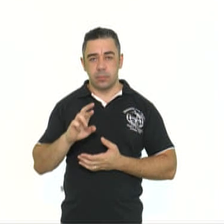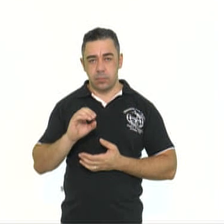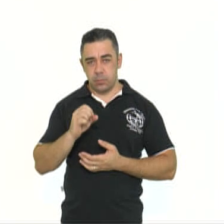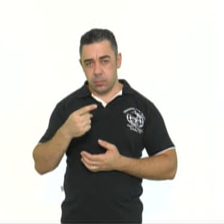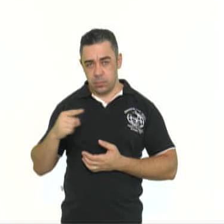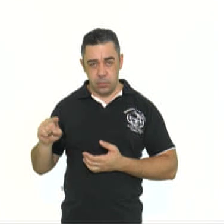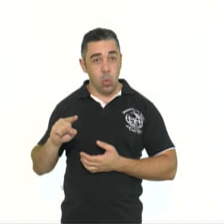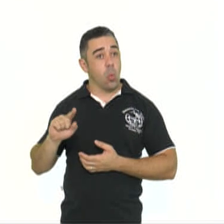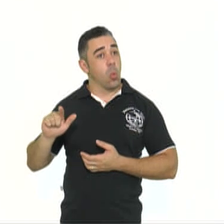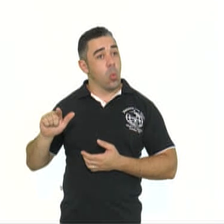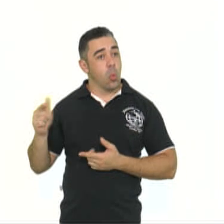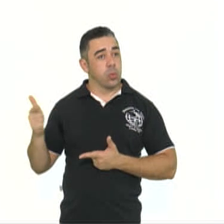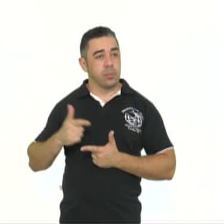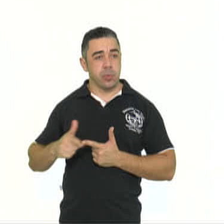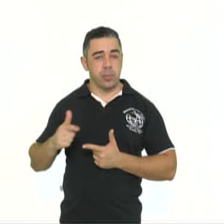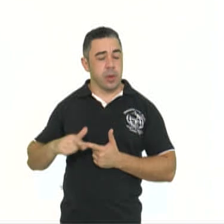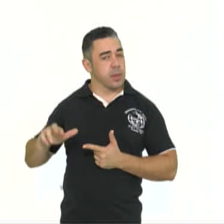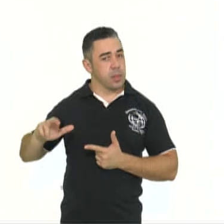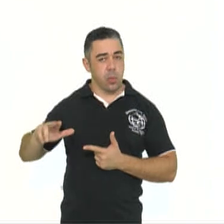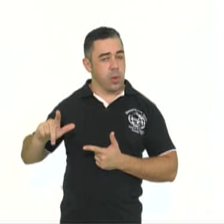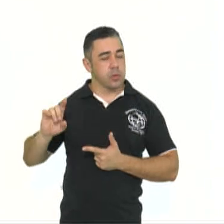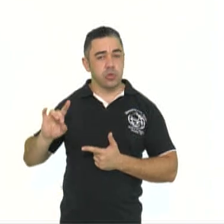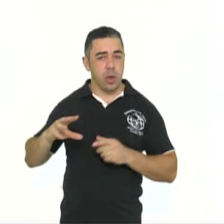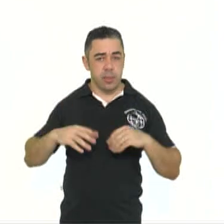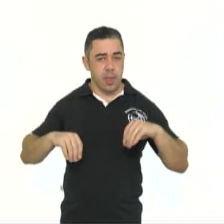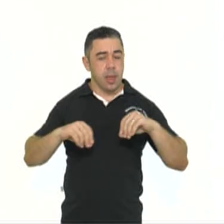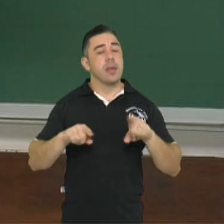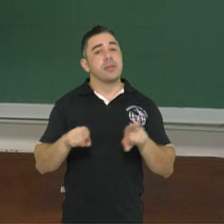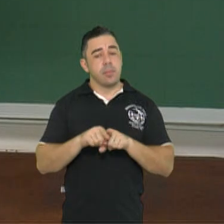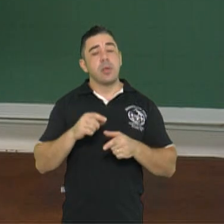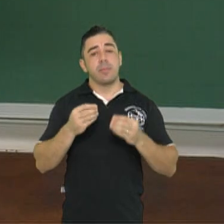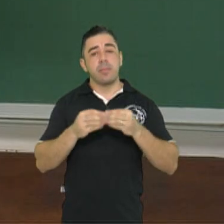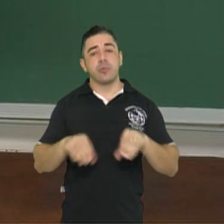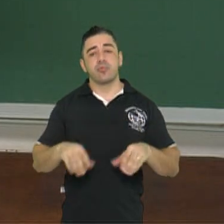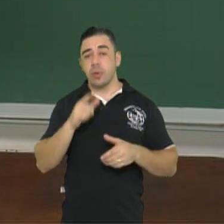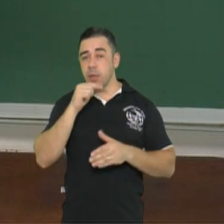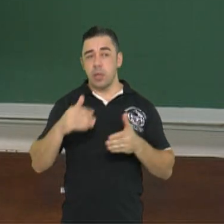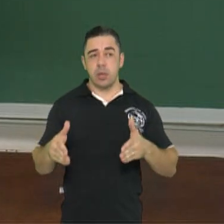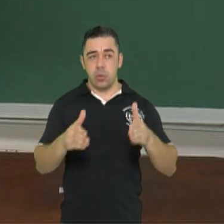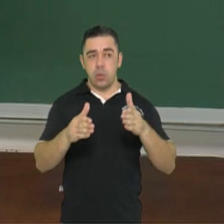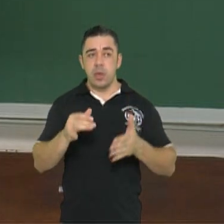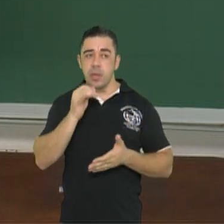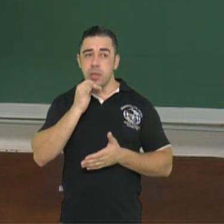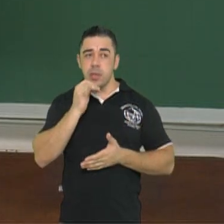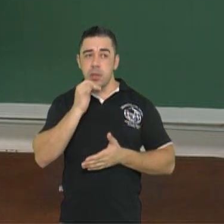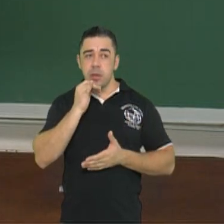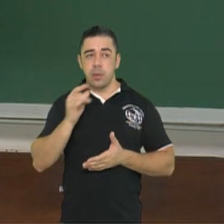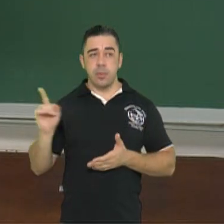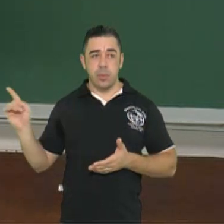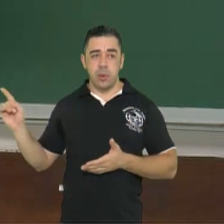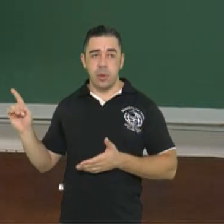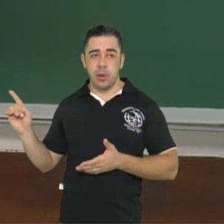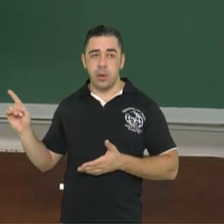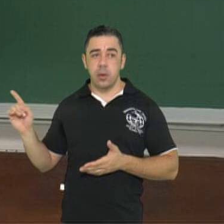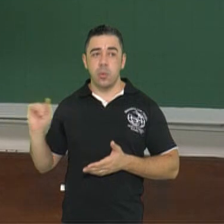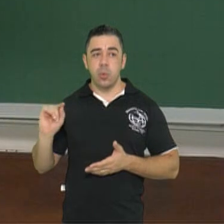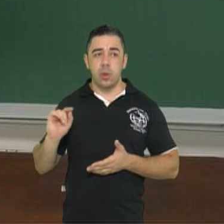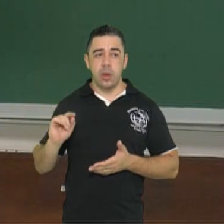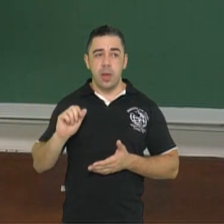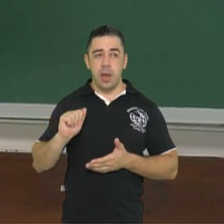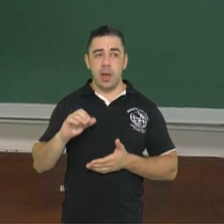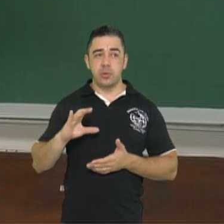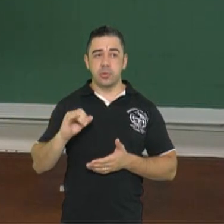pode causar outros problemas, não só para o solo, mas também para os rios. Olha aqui esse exemplo. Você sabe o que é assoreamento? A água das